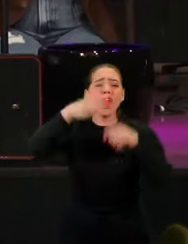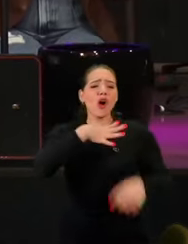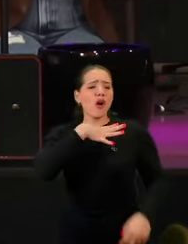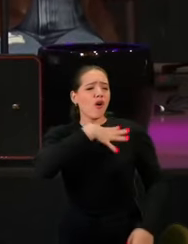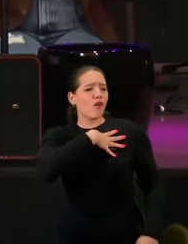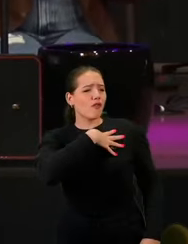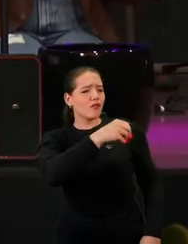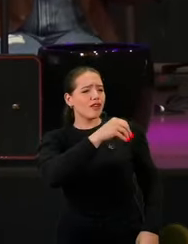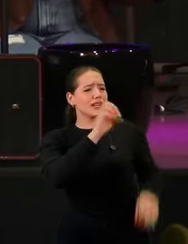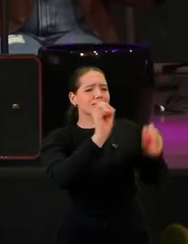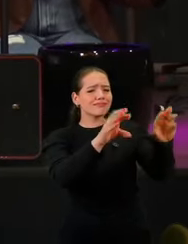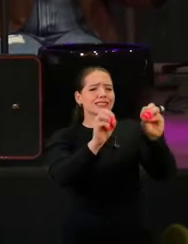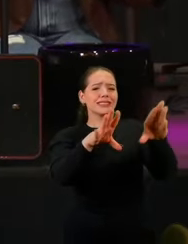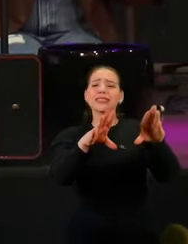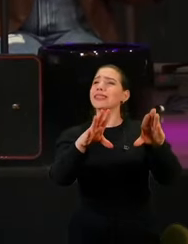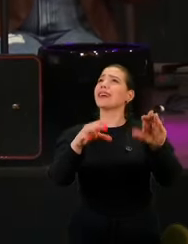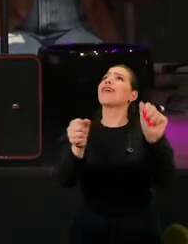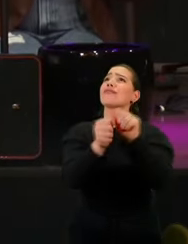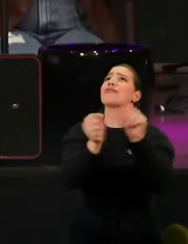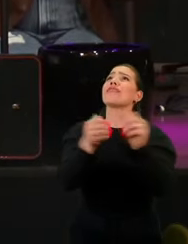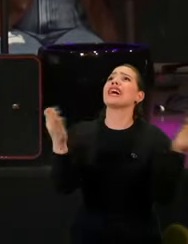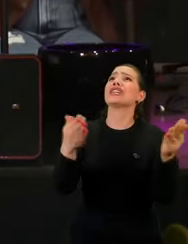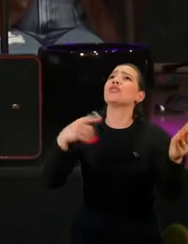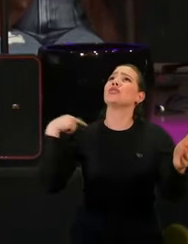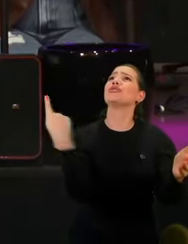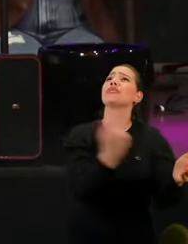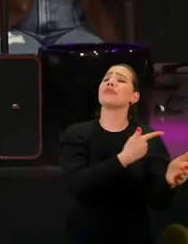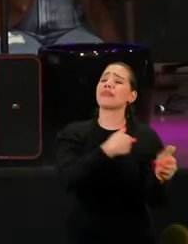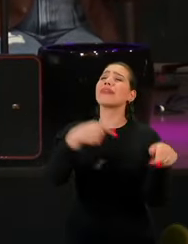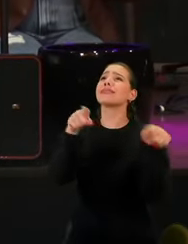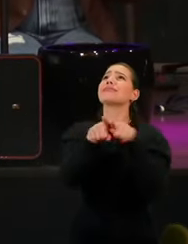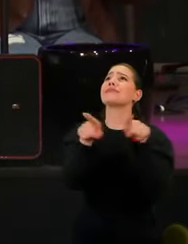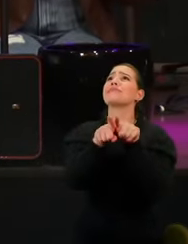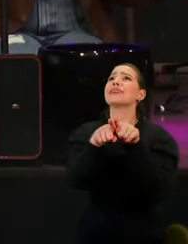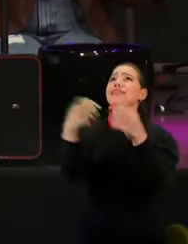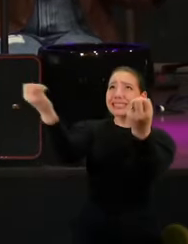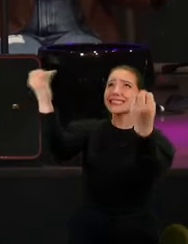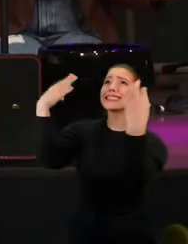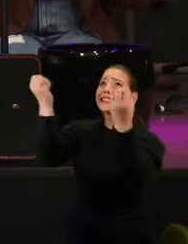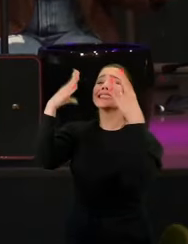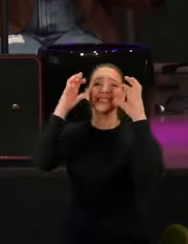Nós nos dobramos, nós nos rendemos, nós nos arrependemos.